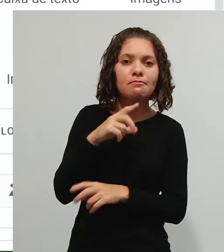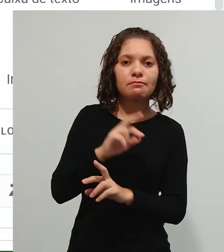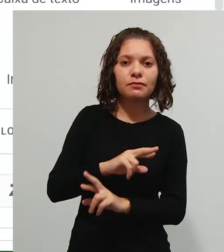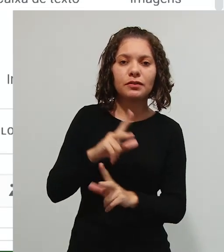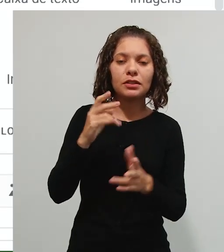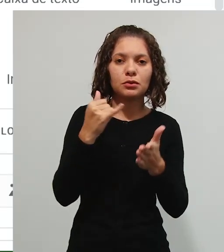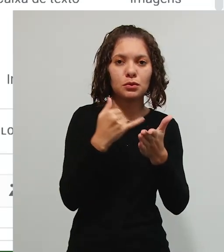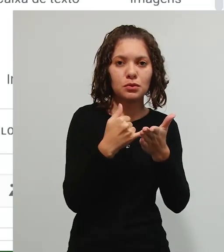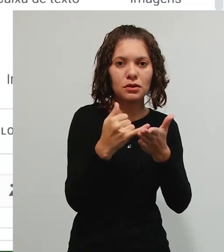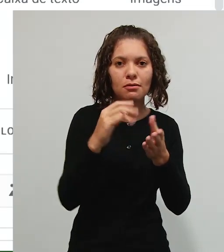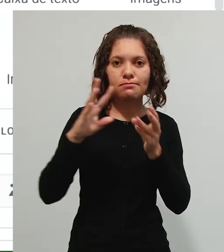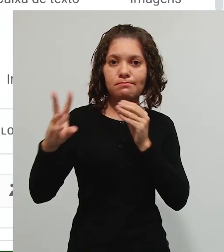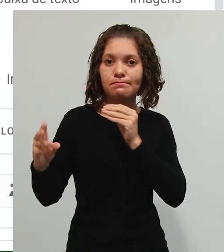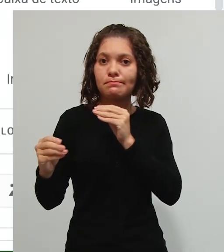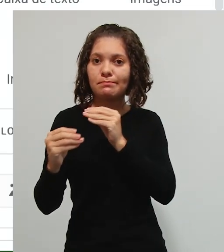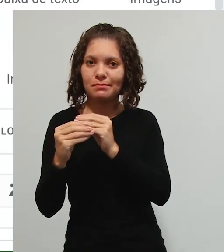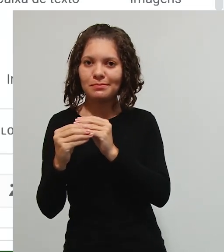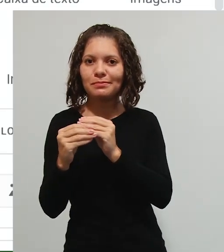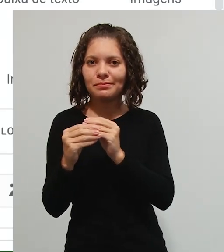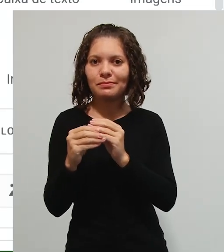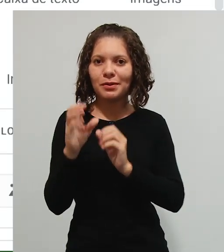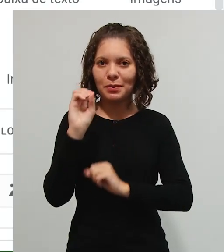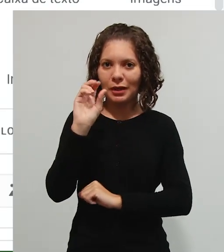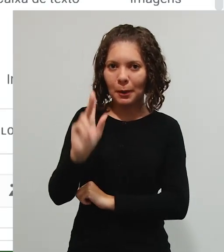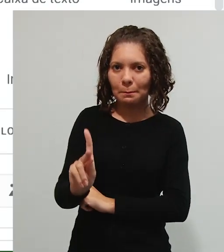Então, objetivo. Qual que vai ser o